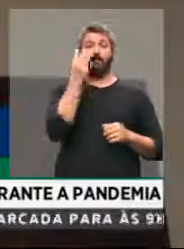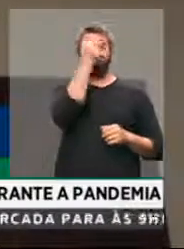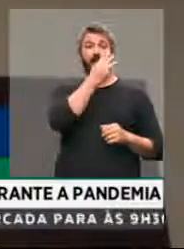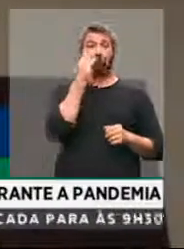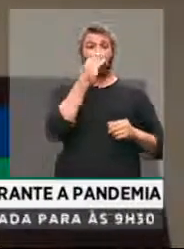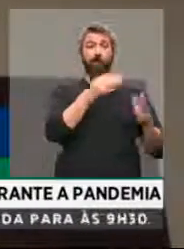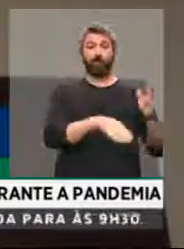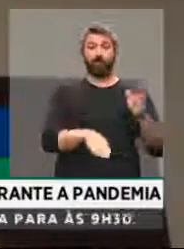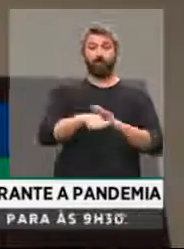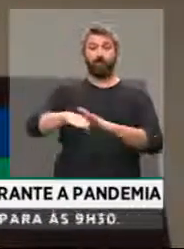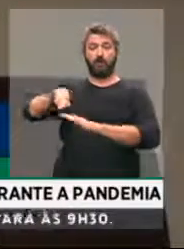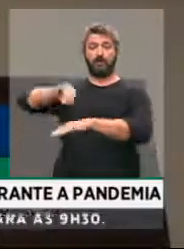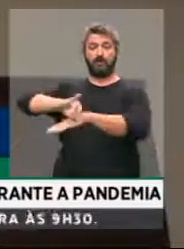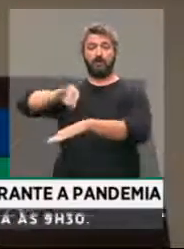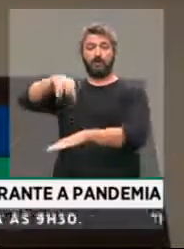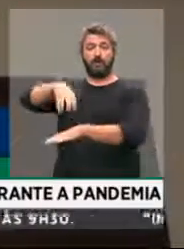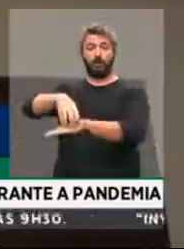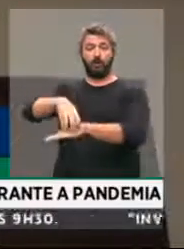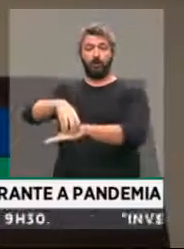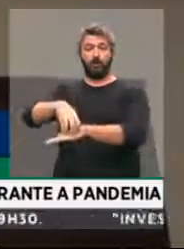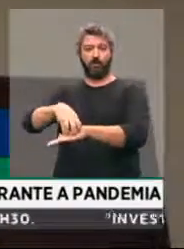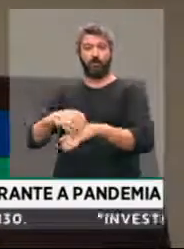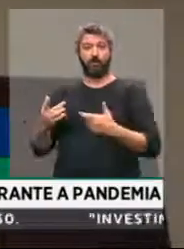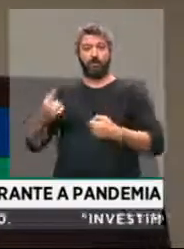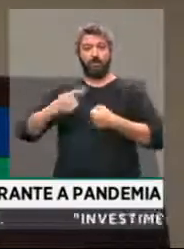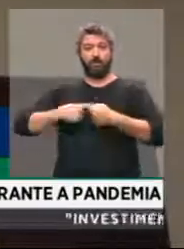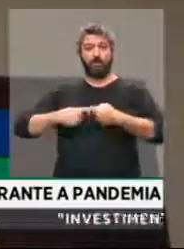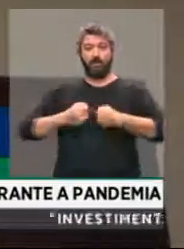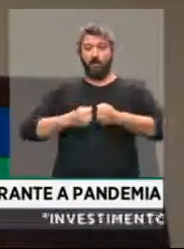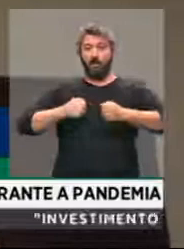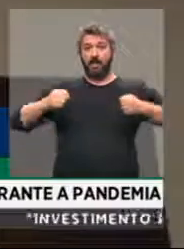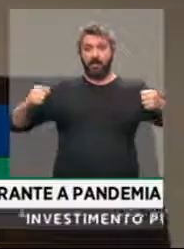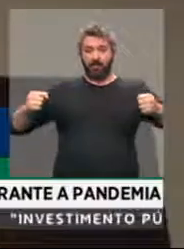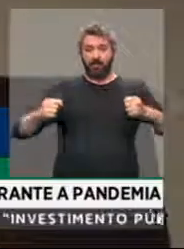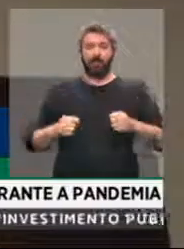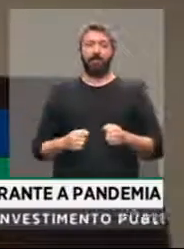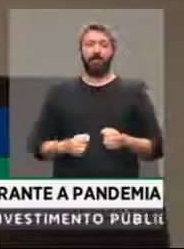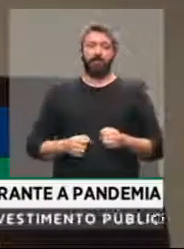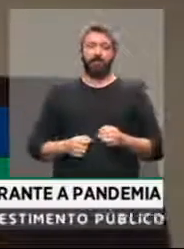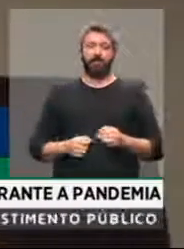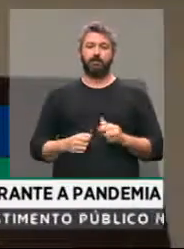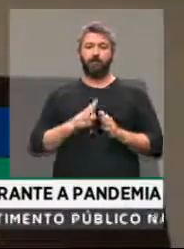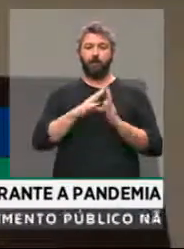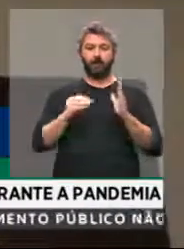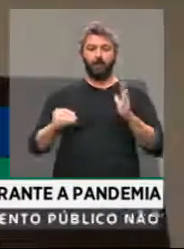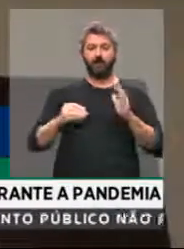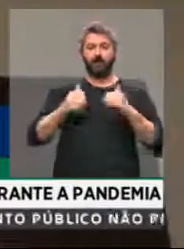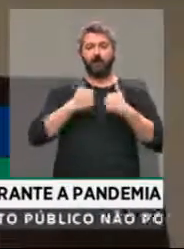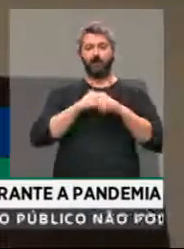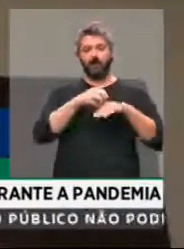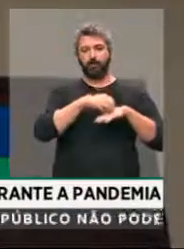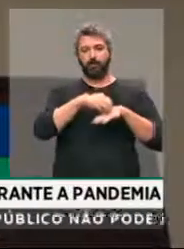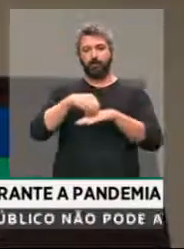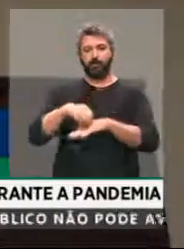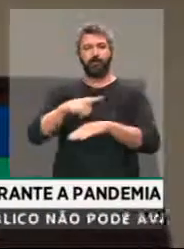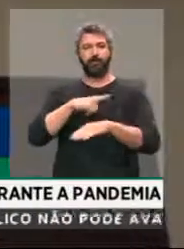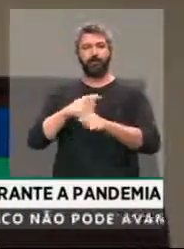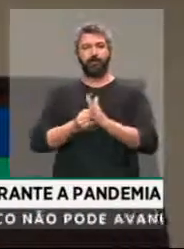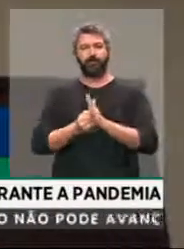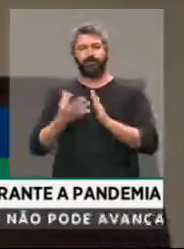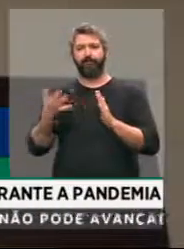cidade. Então, as grandes cidades têm nos seus modelos de transporte uma série